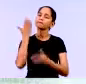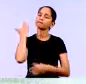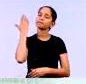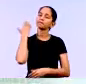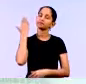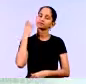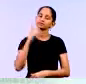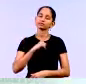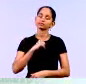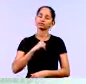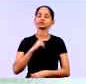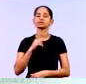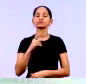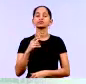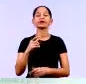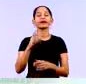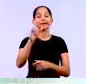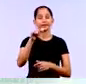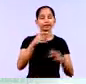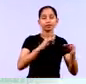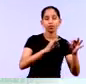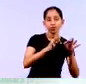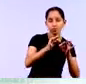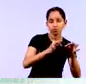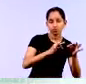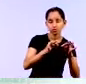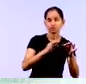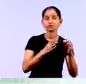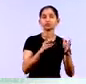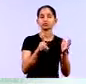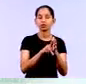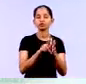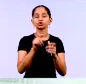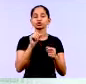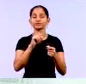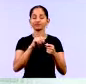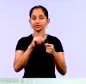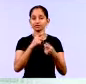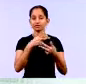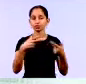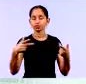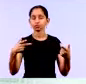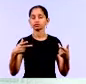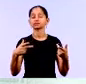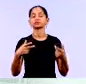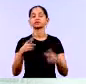isso. No orçamento de produção, em quantidade total a produzir,